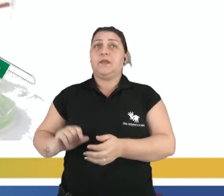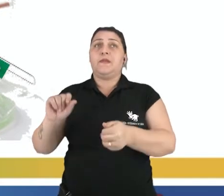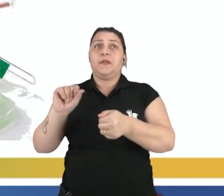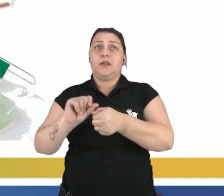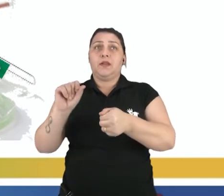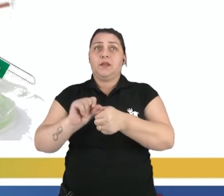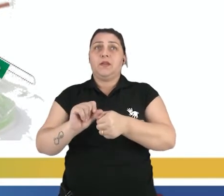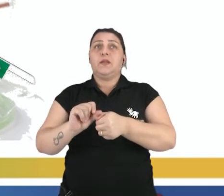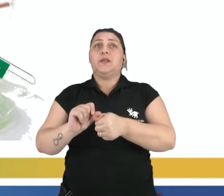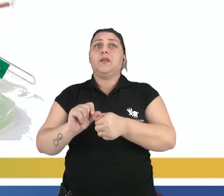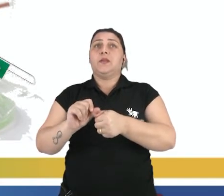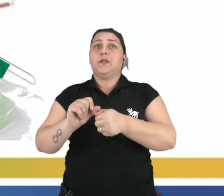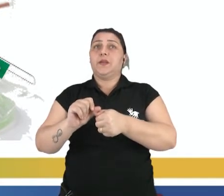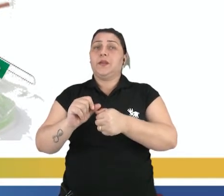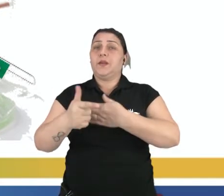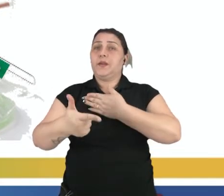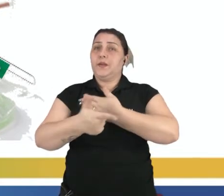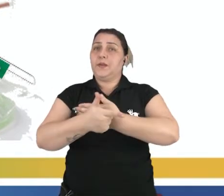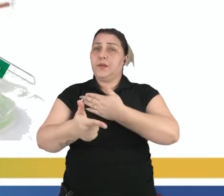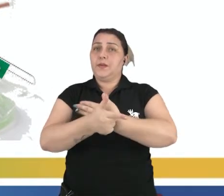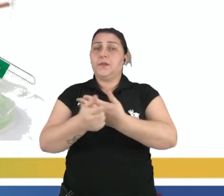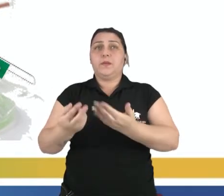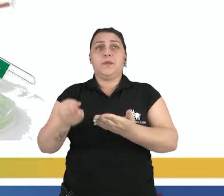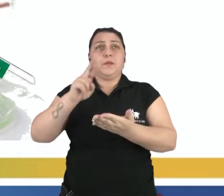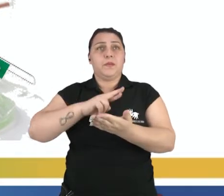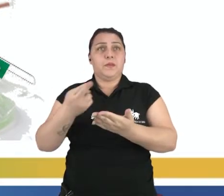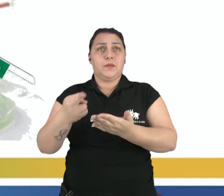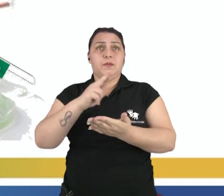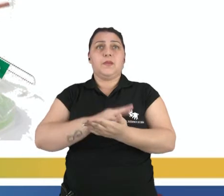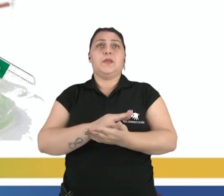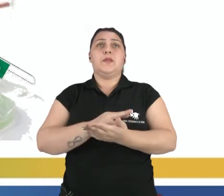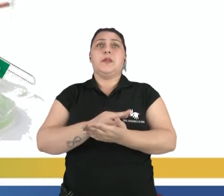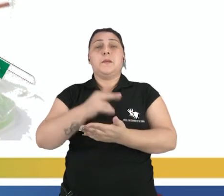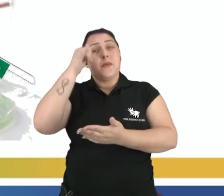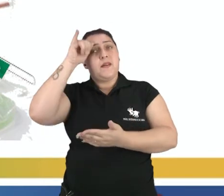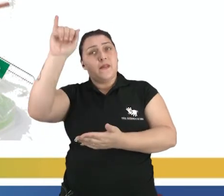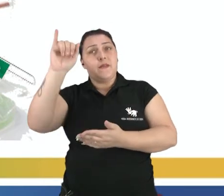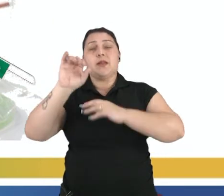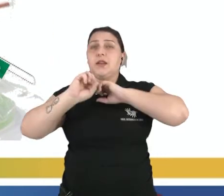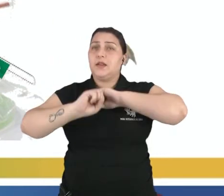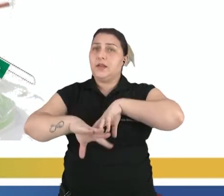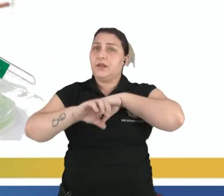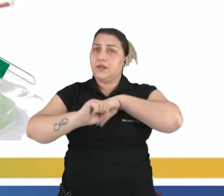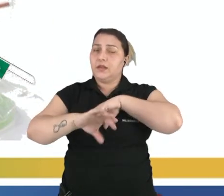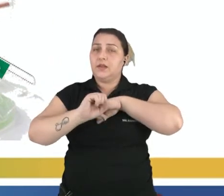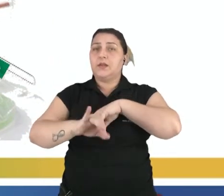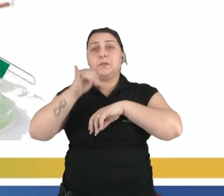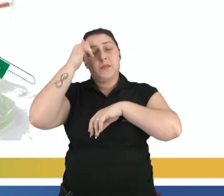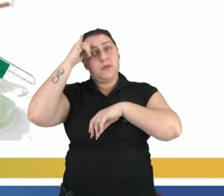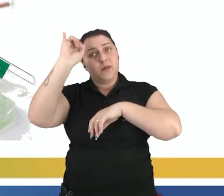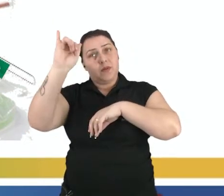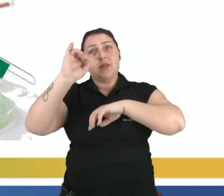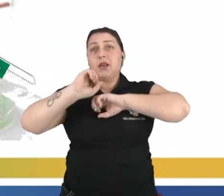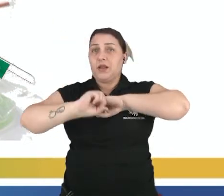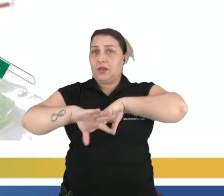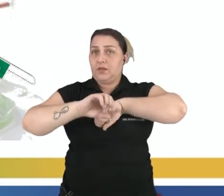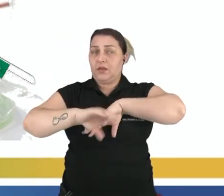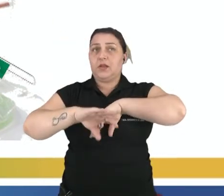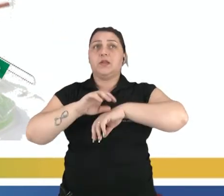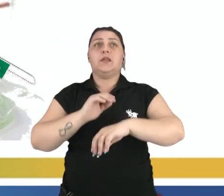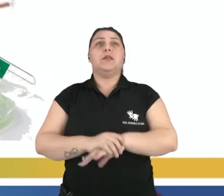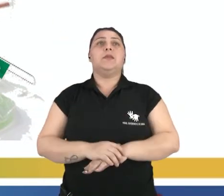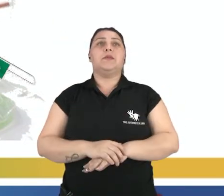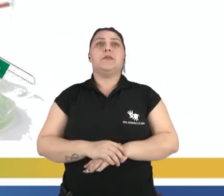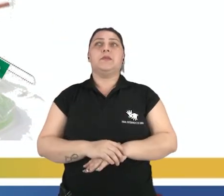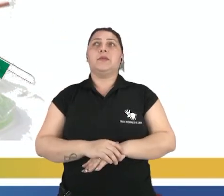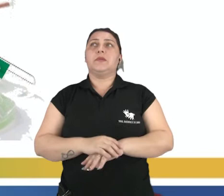desenvolvidas através de manuais técnicos e cartilhas, né? Essas cartilhas elas têm ações preventivas e educativas